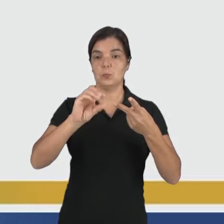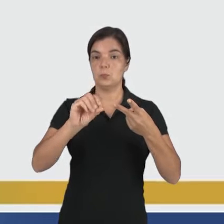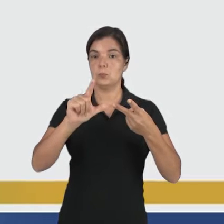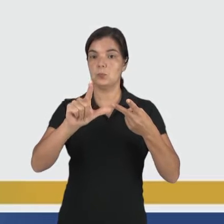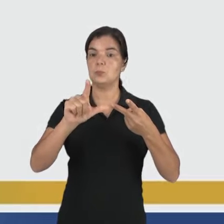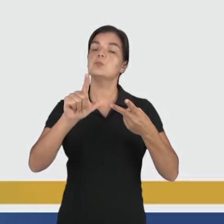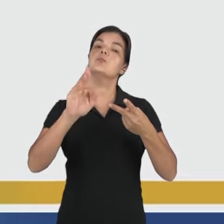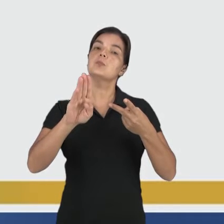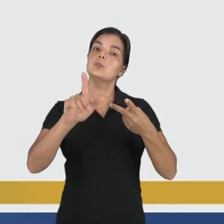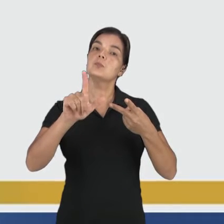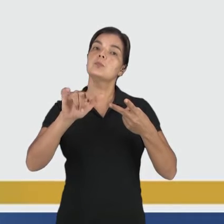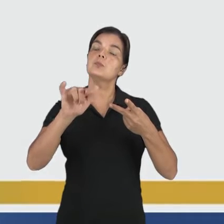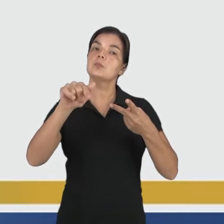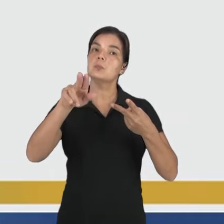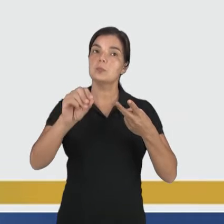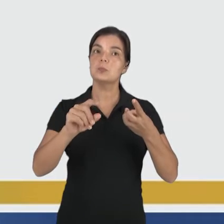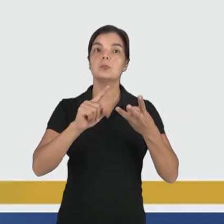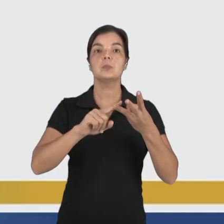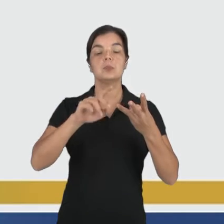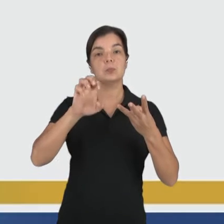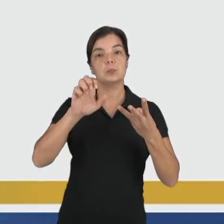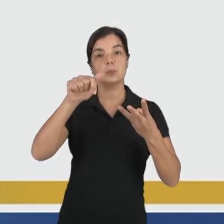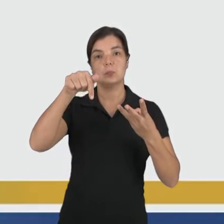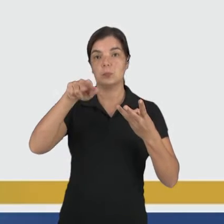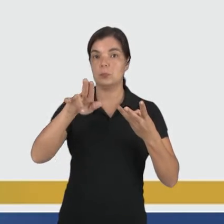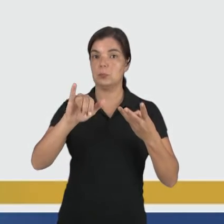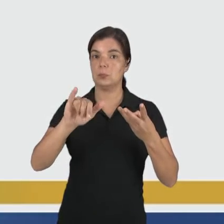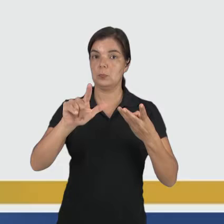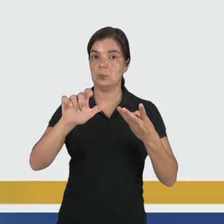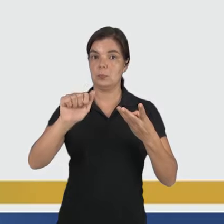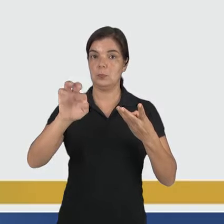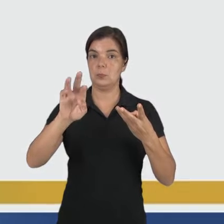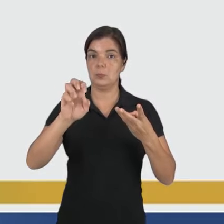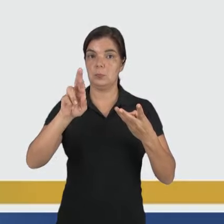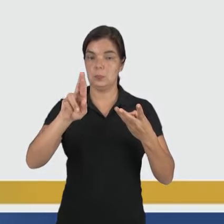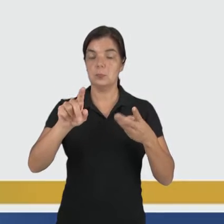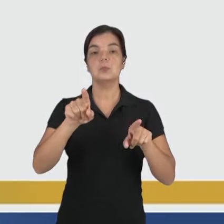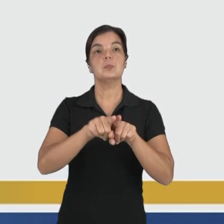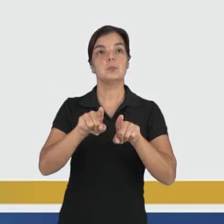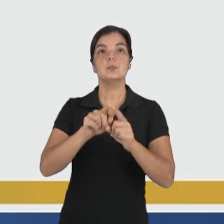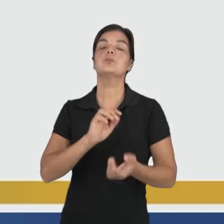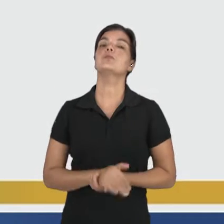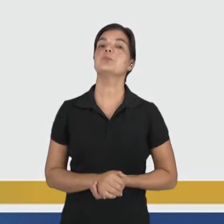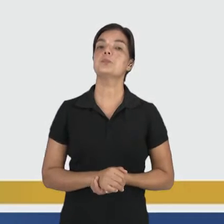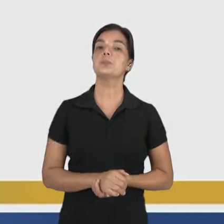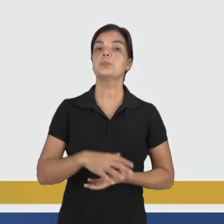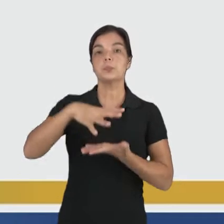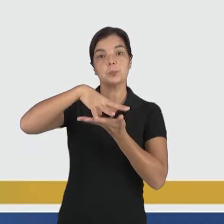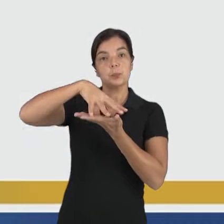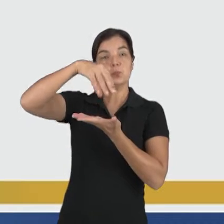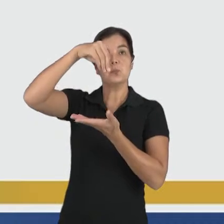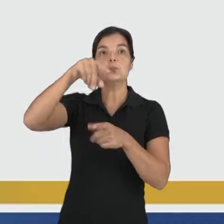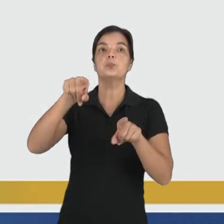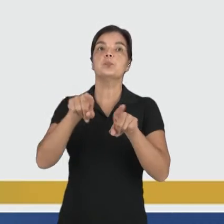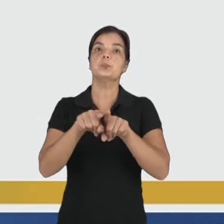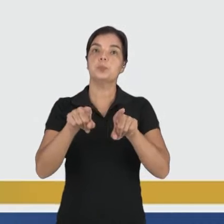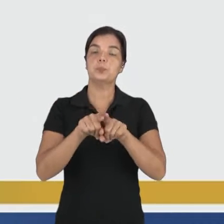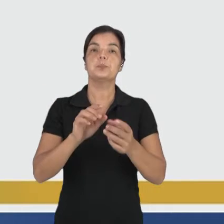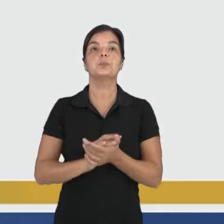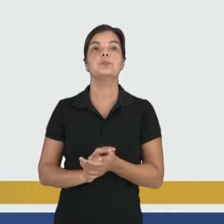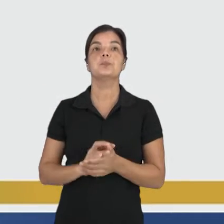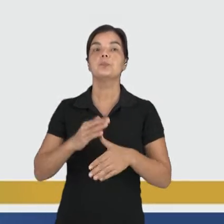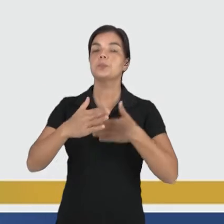oblíquo e o cone equilátero. O cone é um sólido geométrico conhecido como sólido de